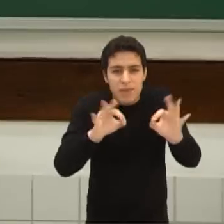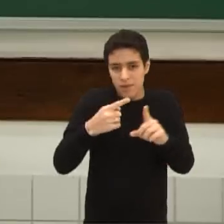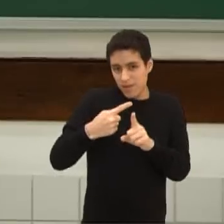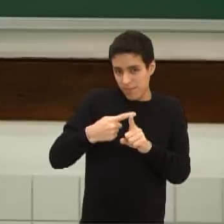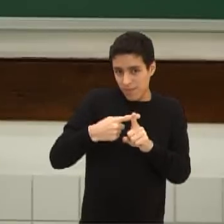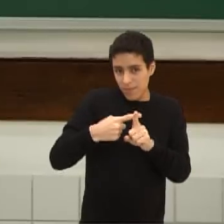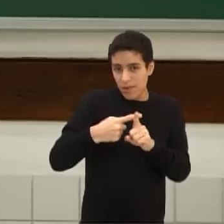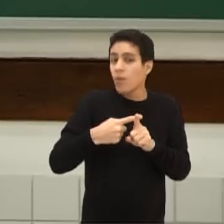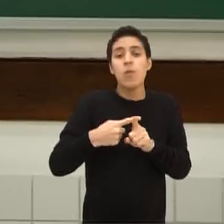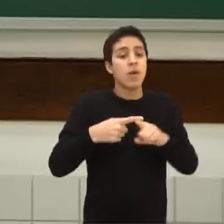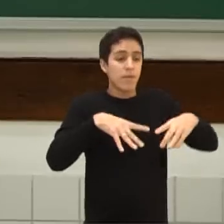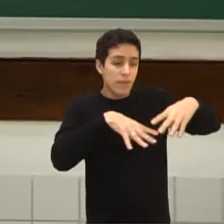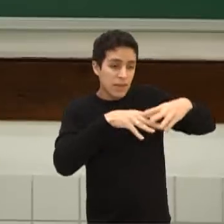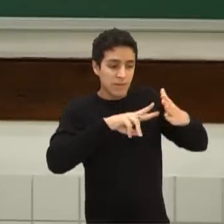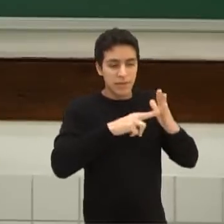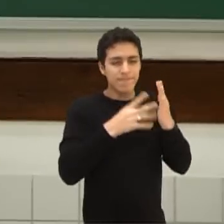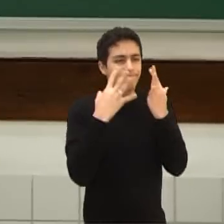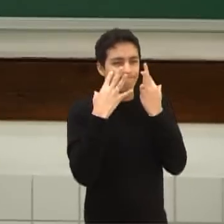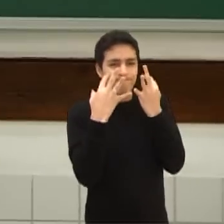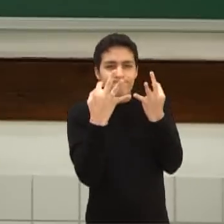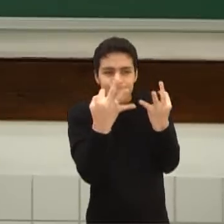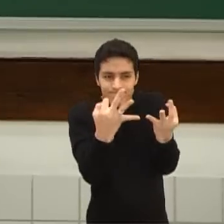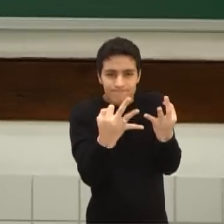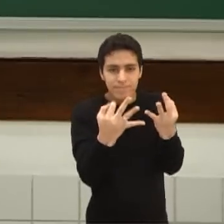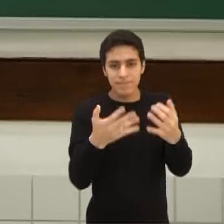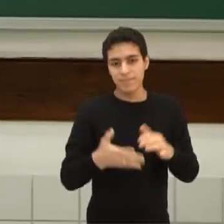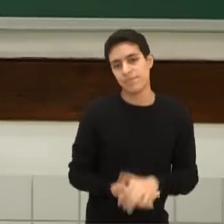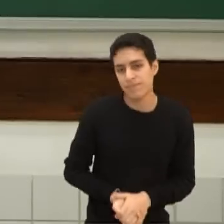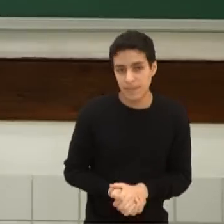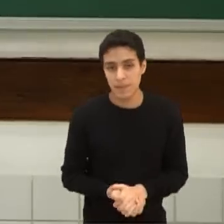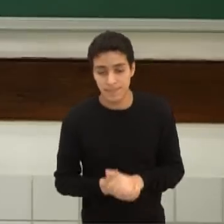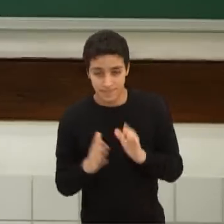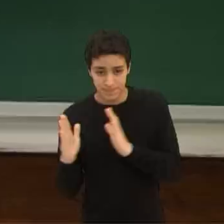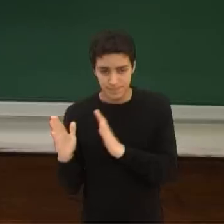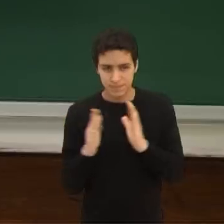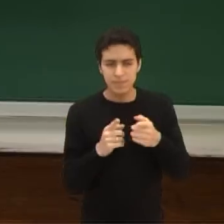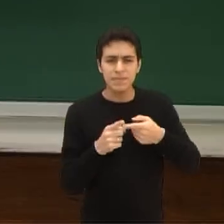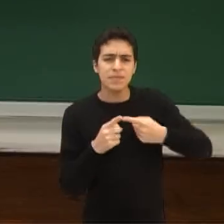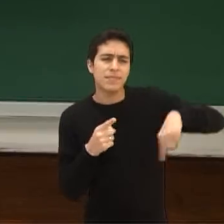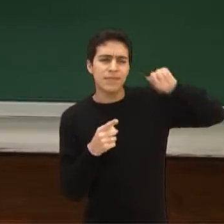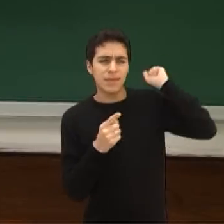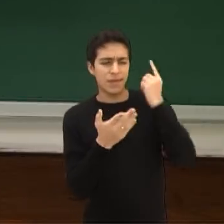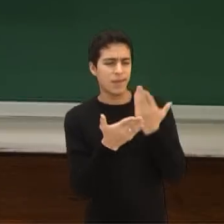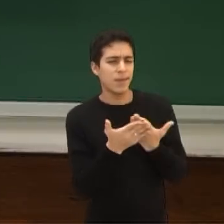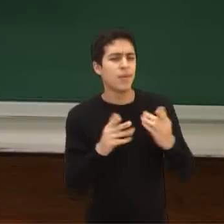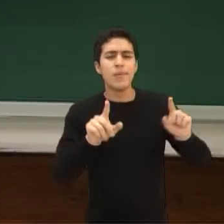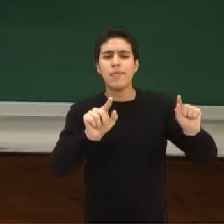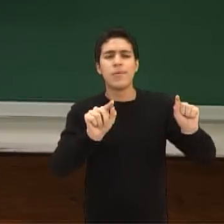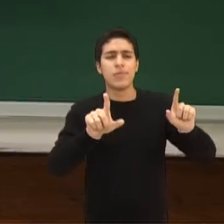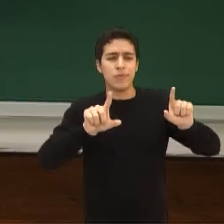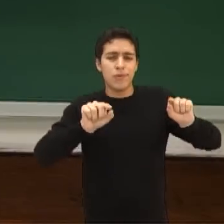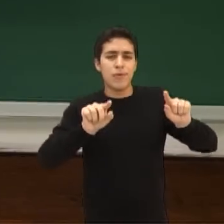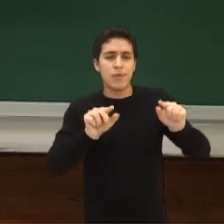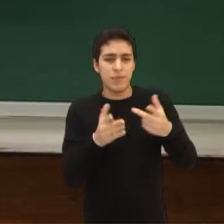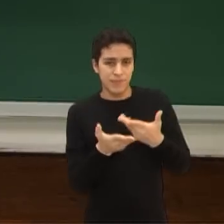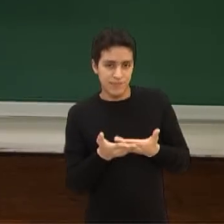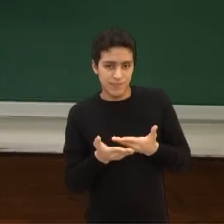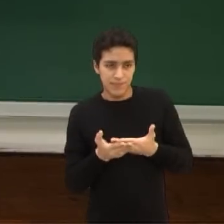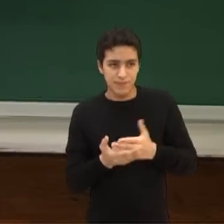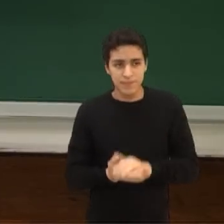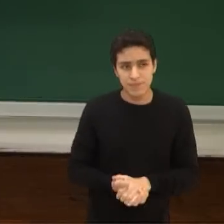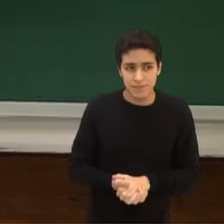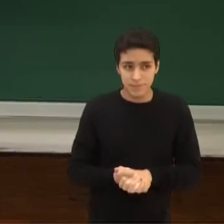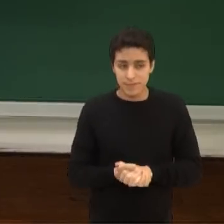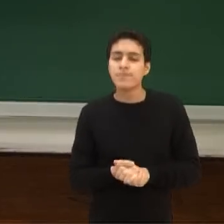é concentração. Então, vamos ver o que nós vimos na aula passada? Na aula passada, então,